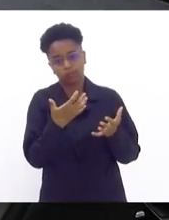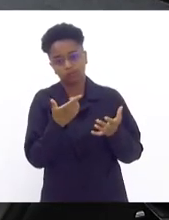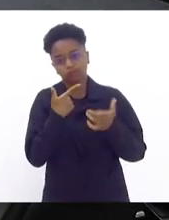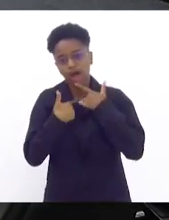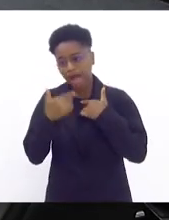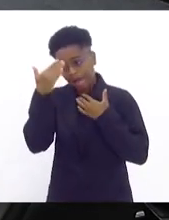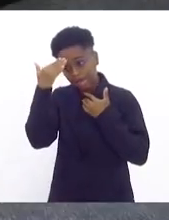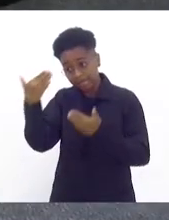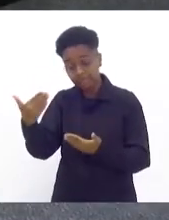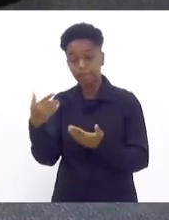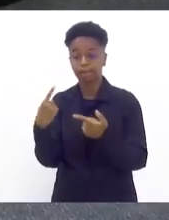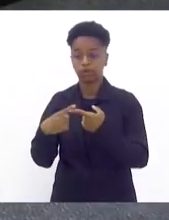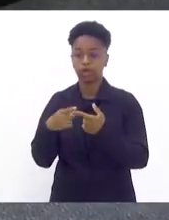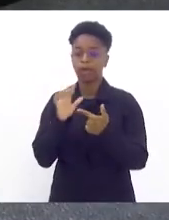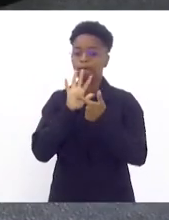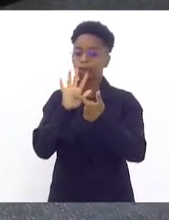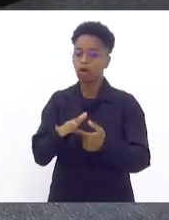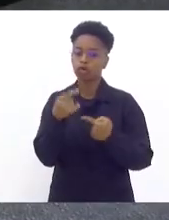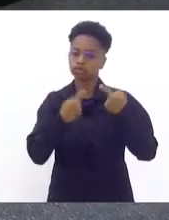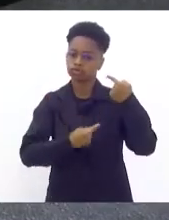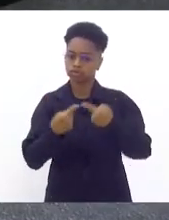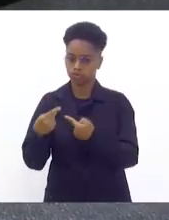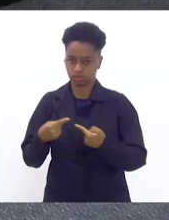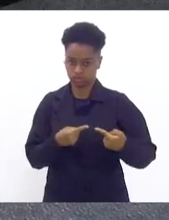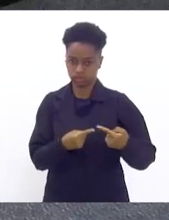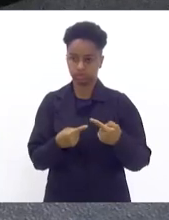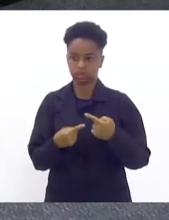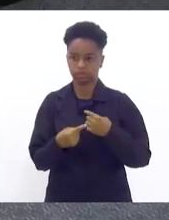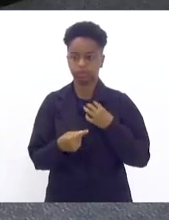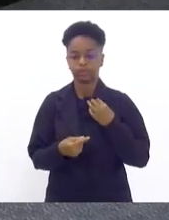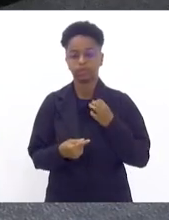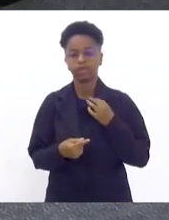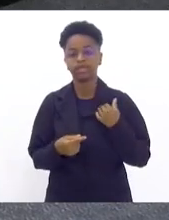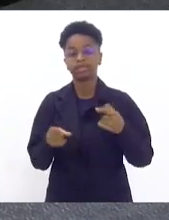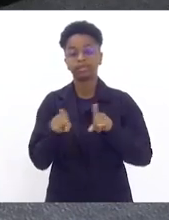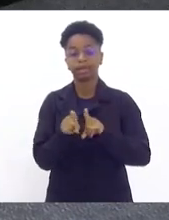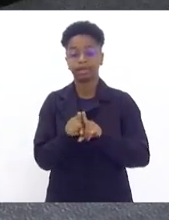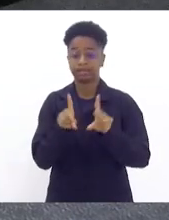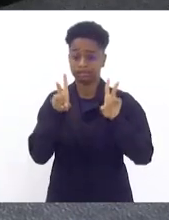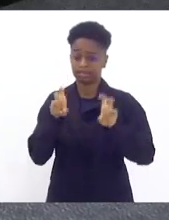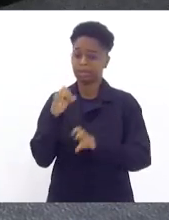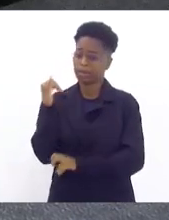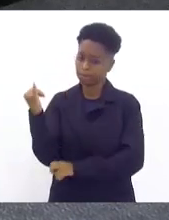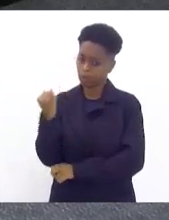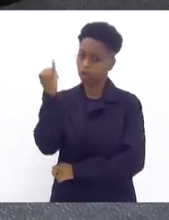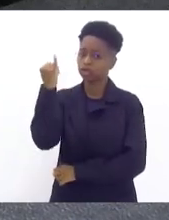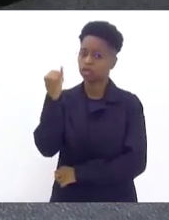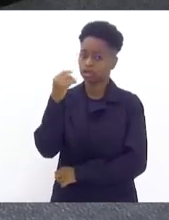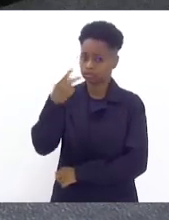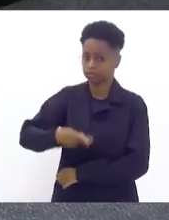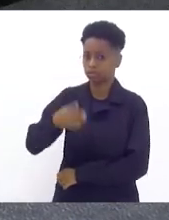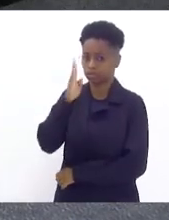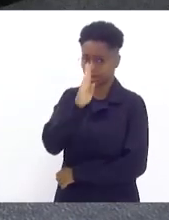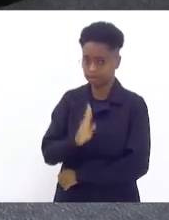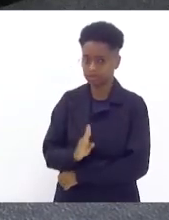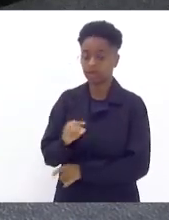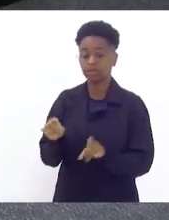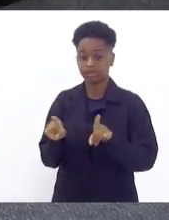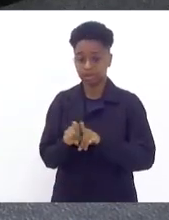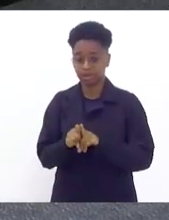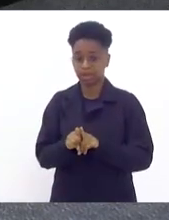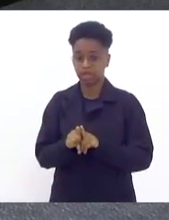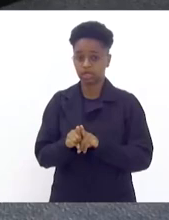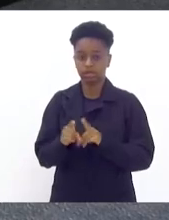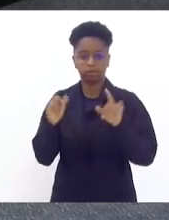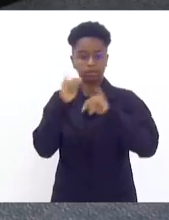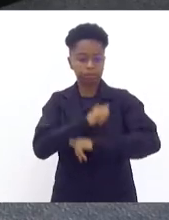agradecer por trazer esse debate, essa questão de relevância nacional que tem sido objeto dos